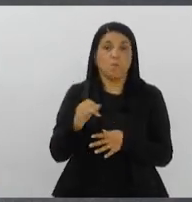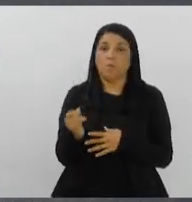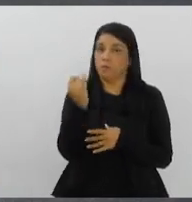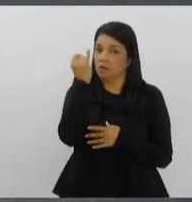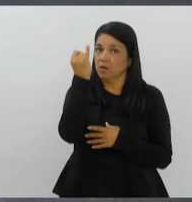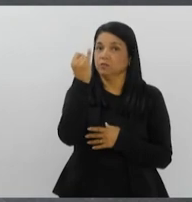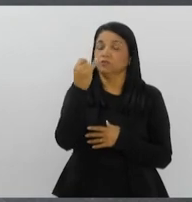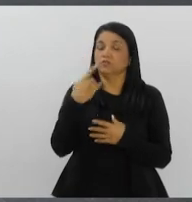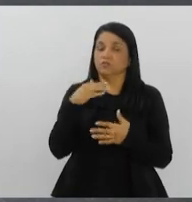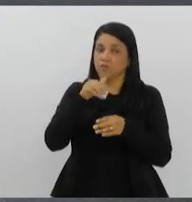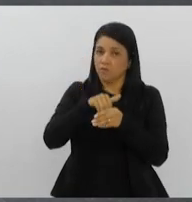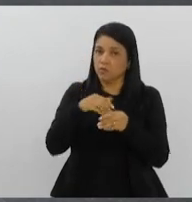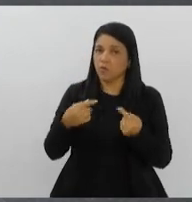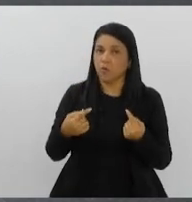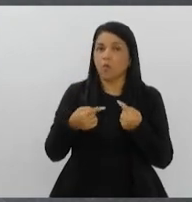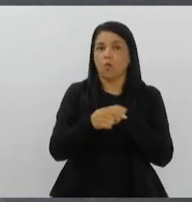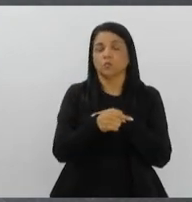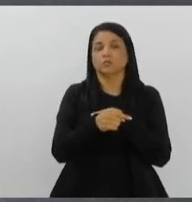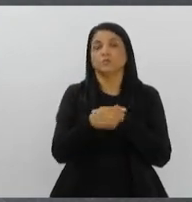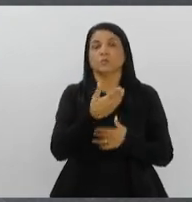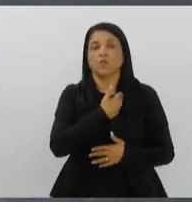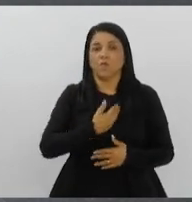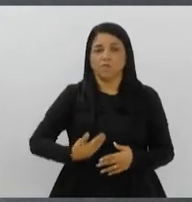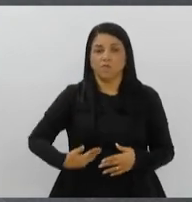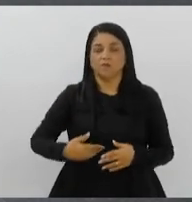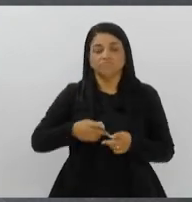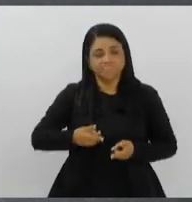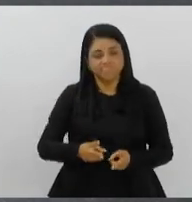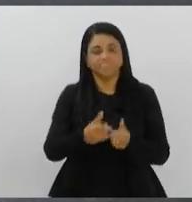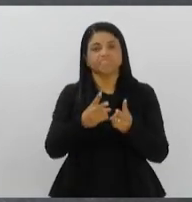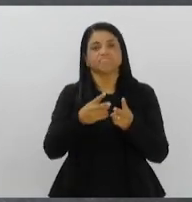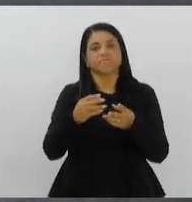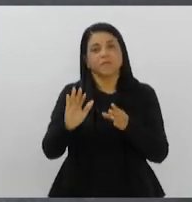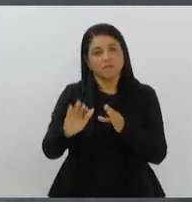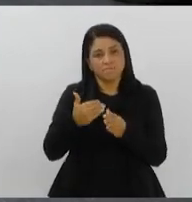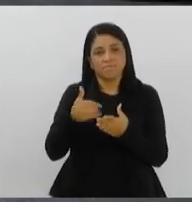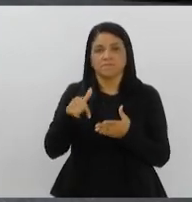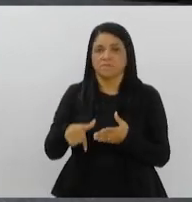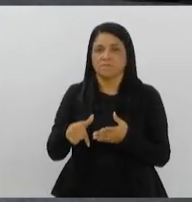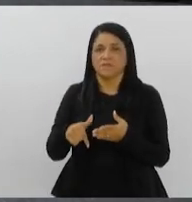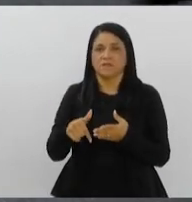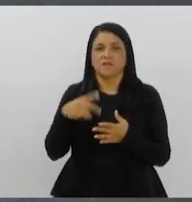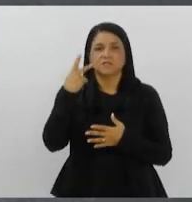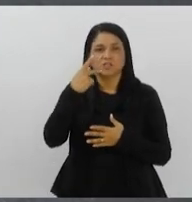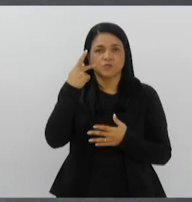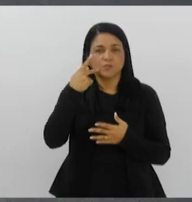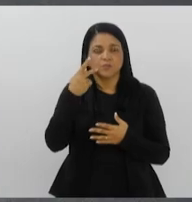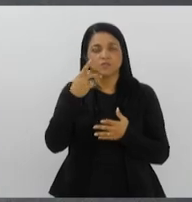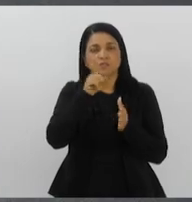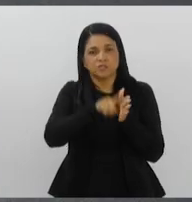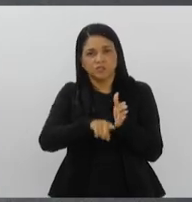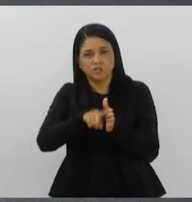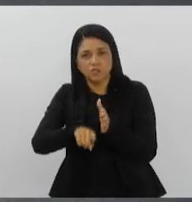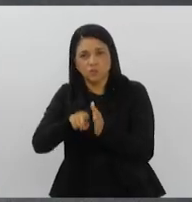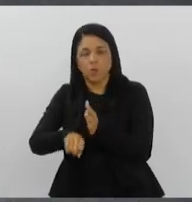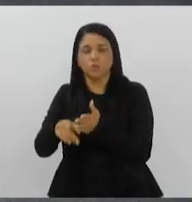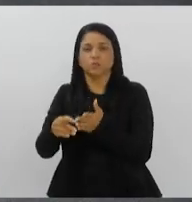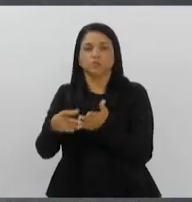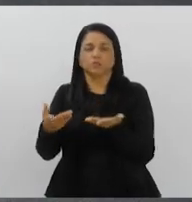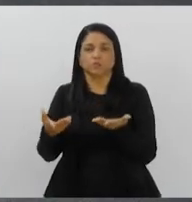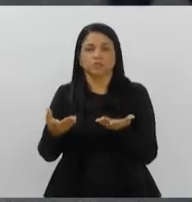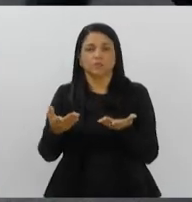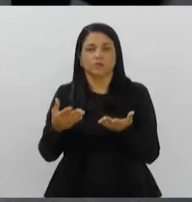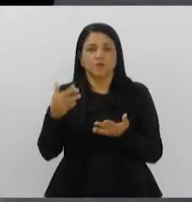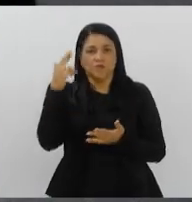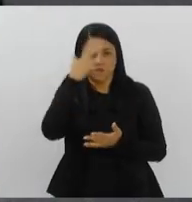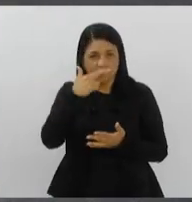votado contra, porque o governo tem sistematicamente encaminhando para cá essas políticas de isenção, de renúncia fiscal,